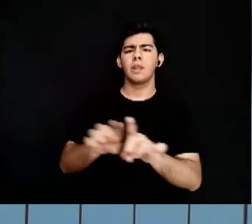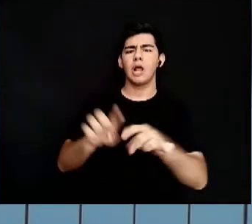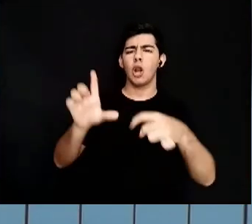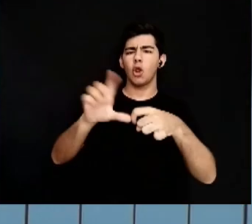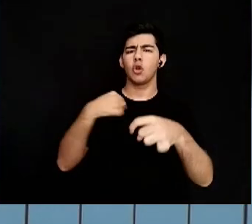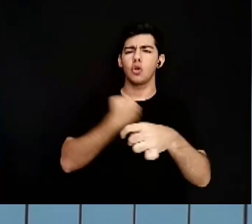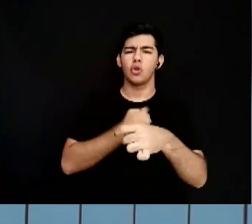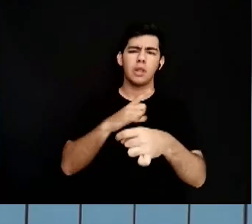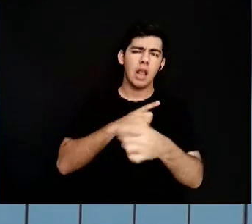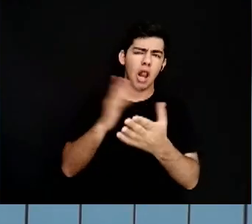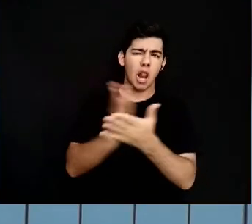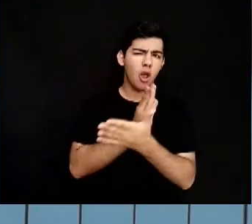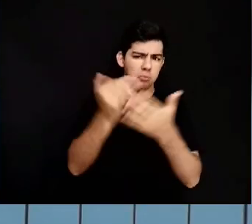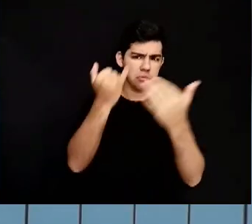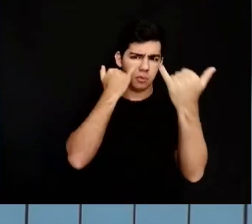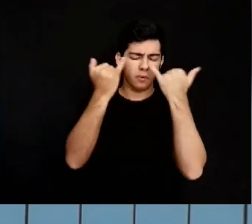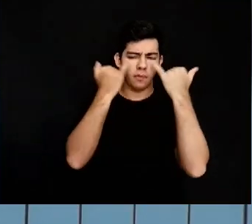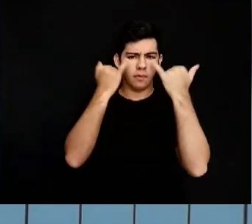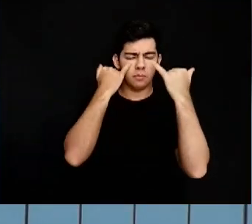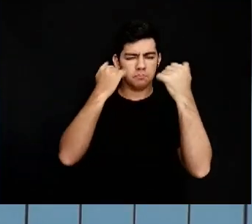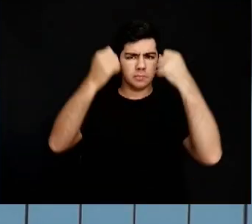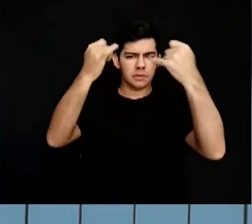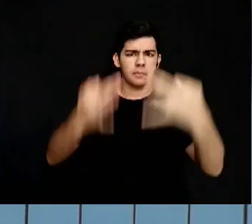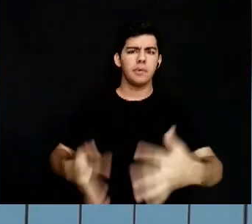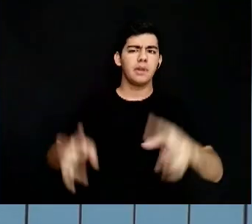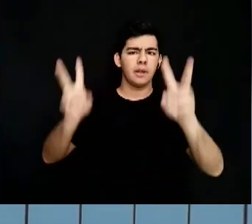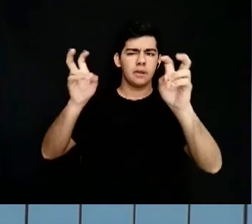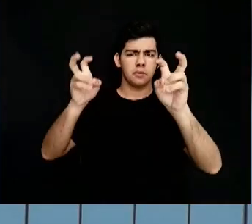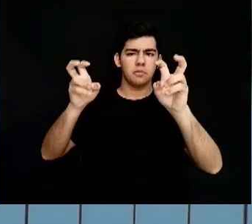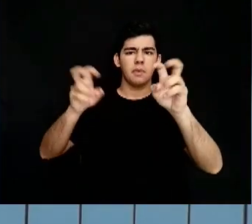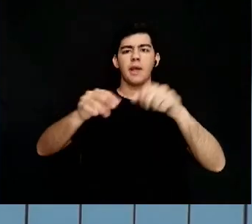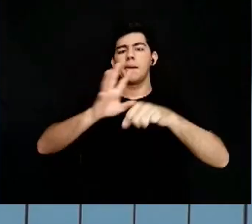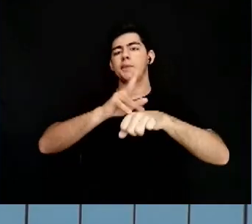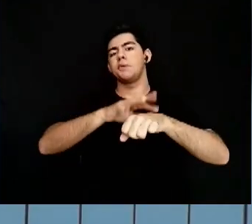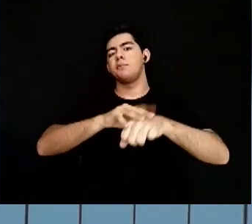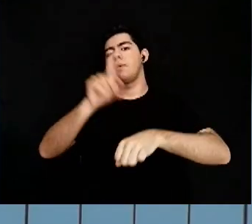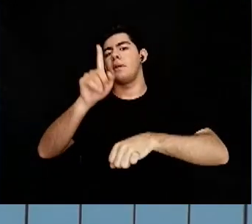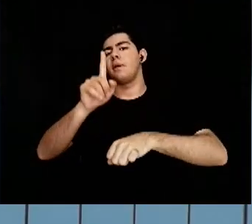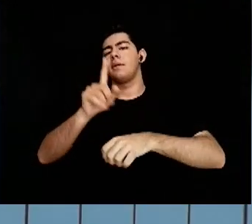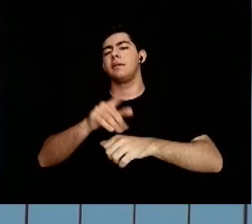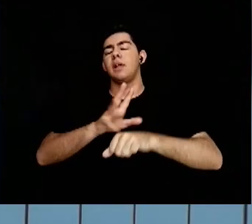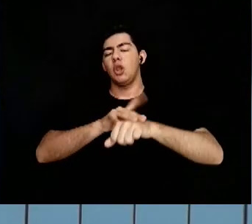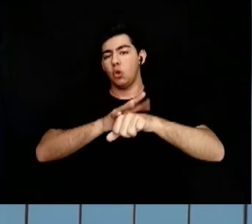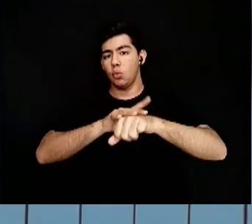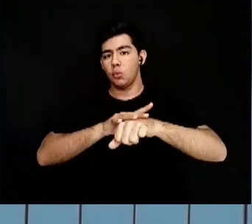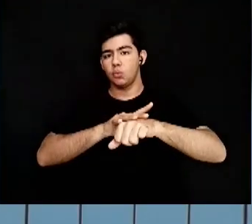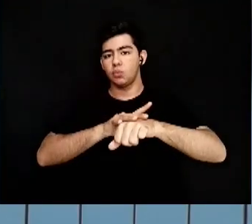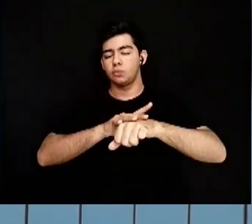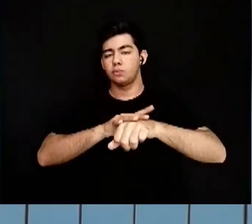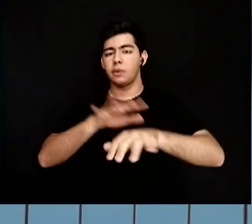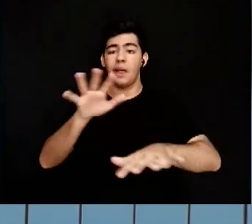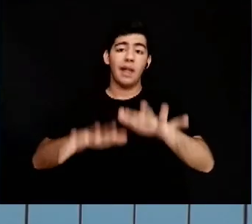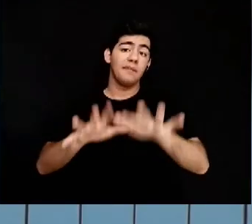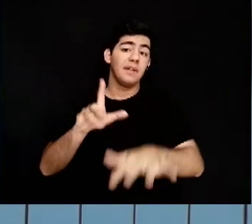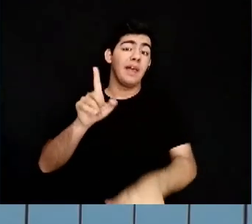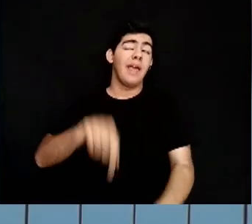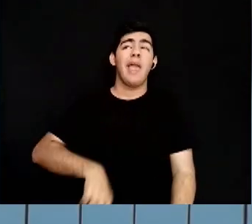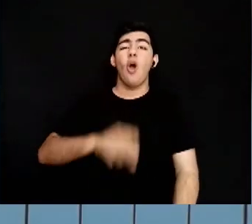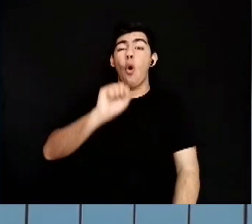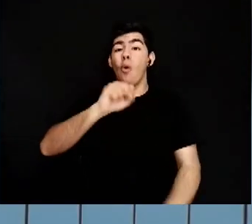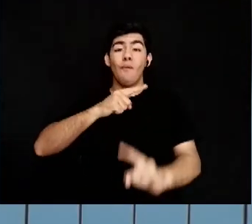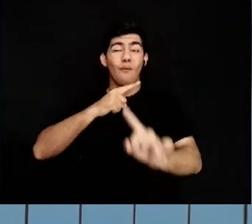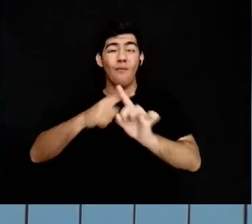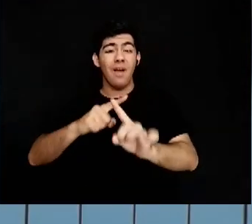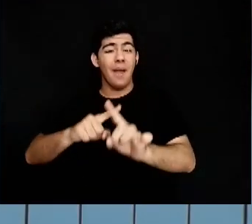Perfeito. Lucas, a gente tem alguns dados, né, que falam que essa doença, a incidência dessa doença, ela chega a ser